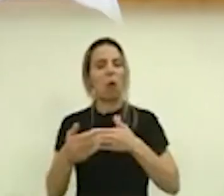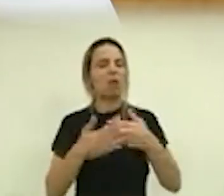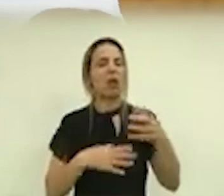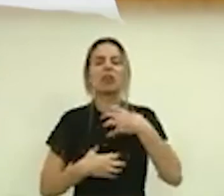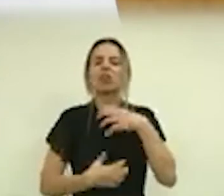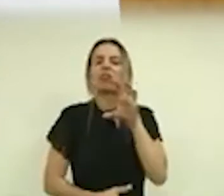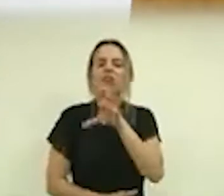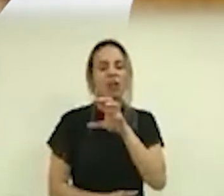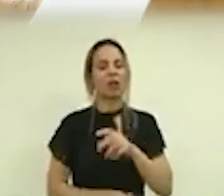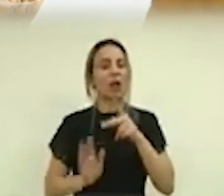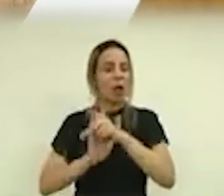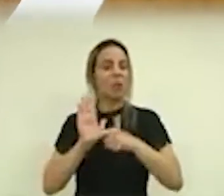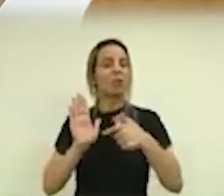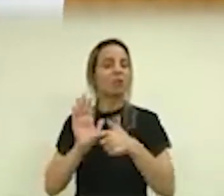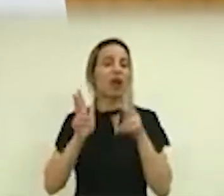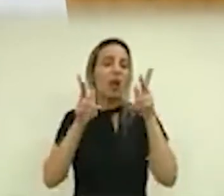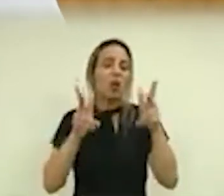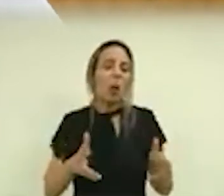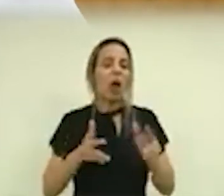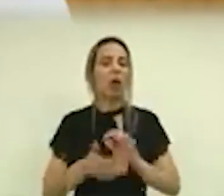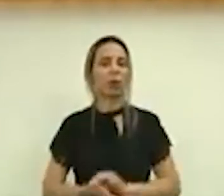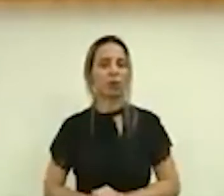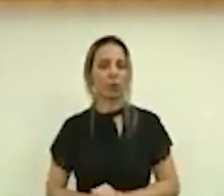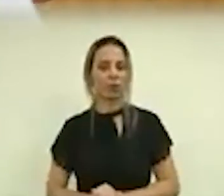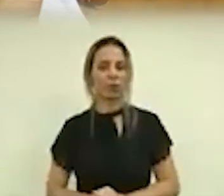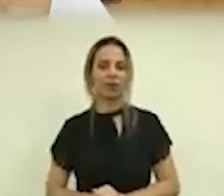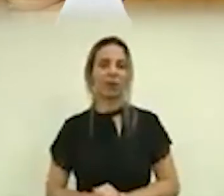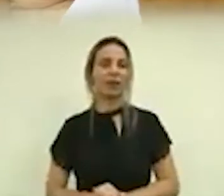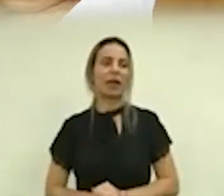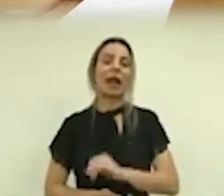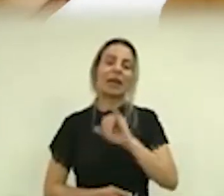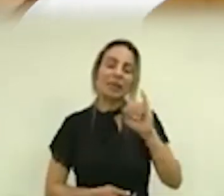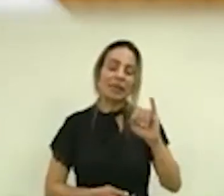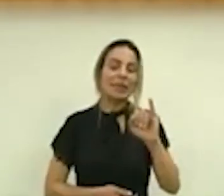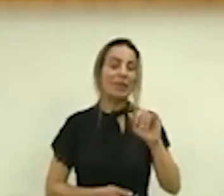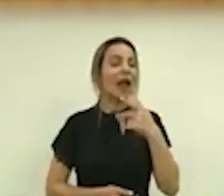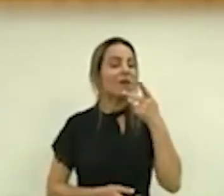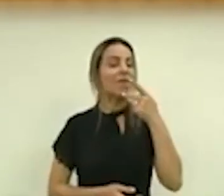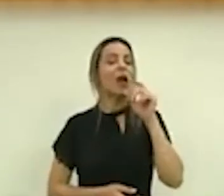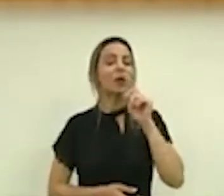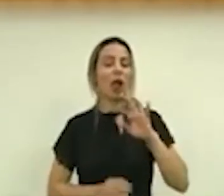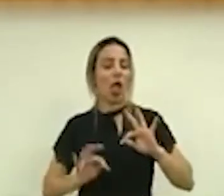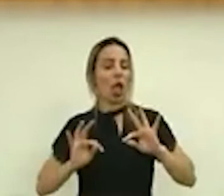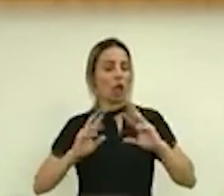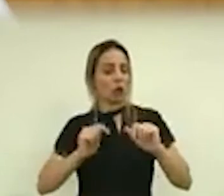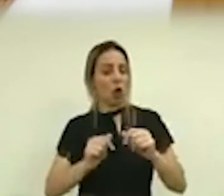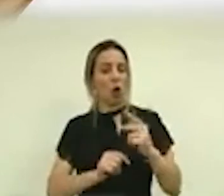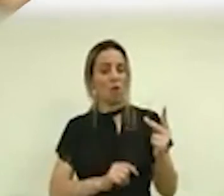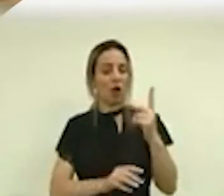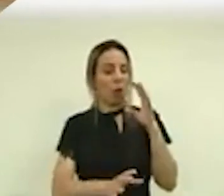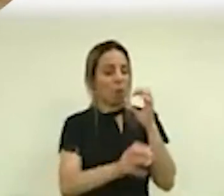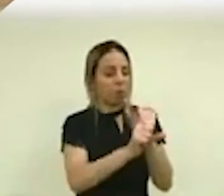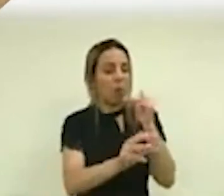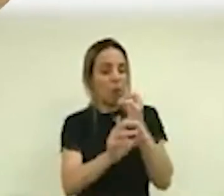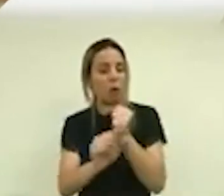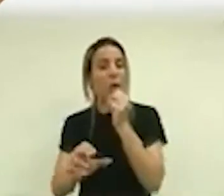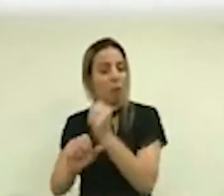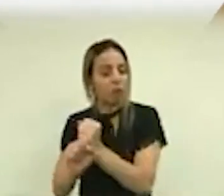E esse projeto é a mesma coisa. Porque, então, se a gente está falando aqui que se todos esses valores vão ser